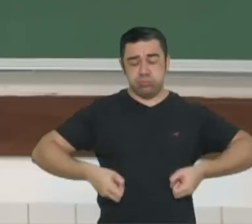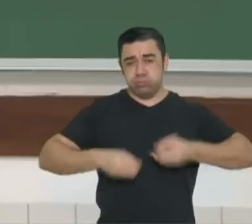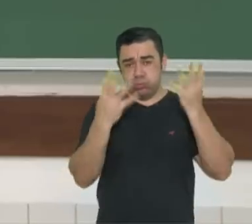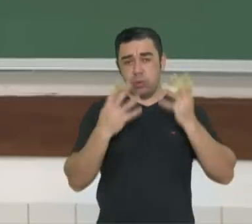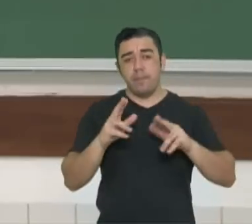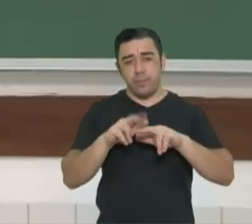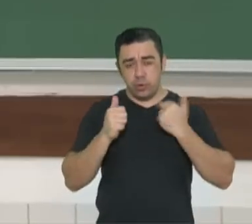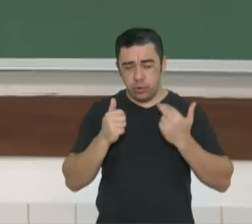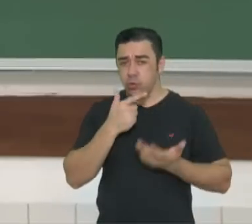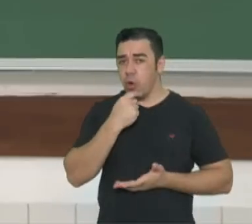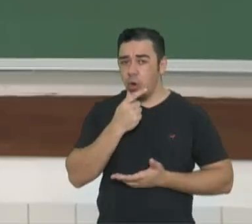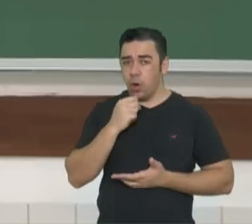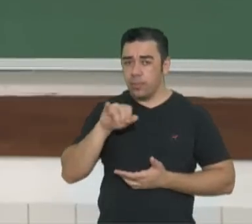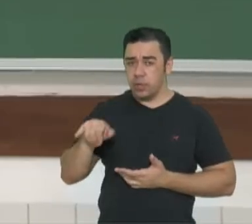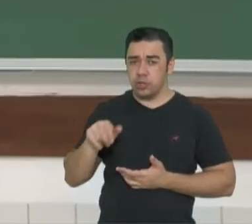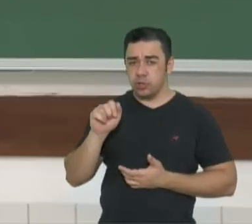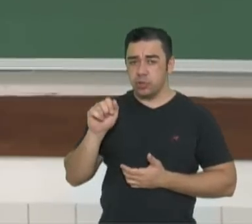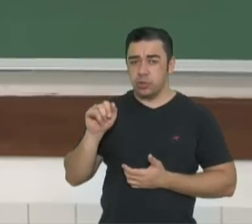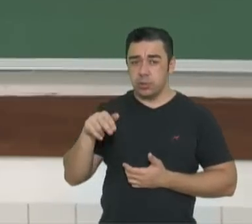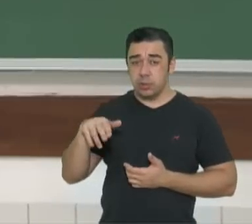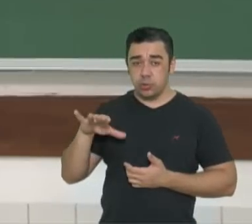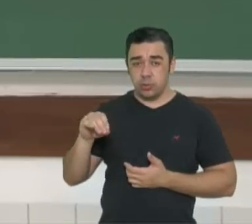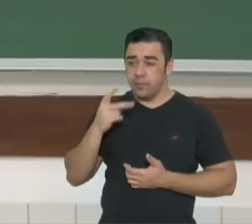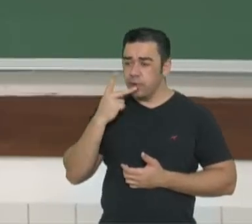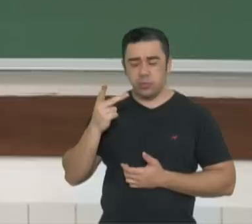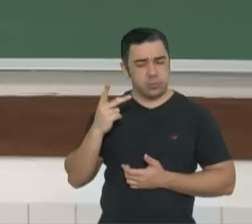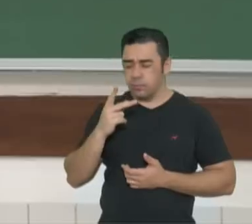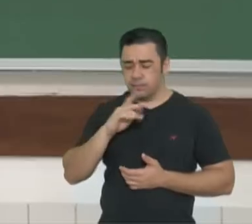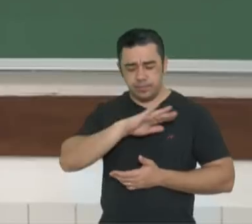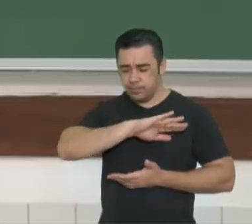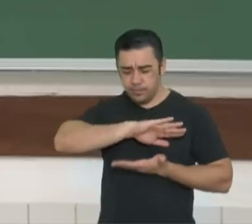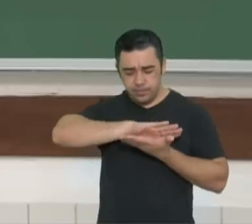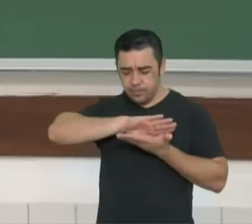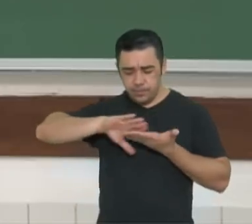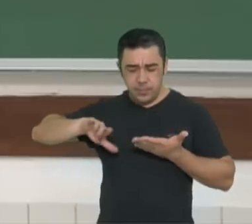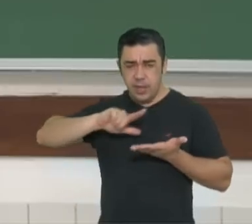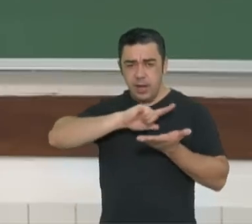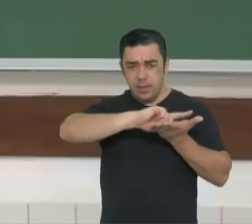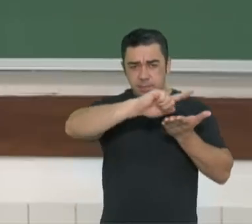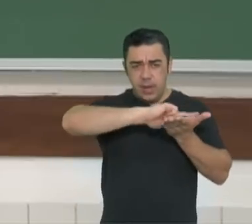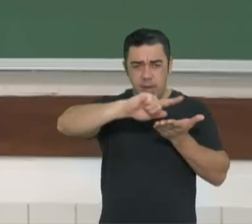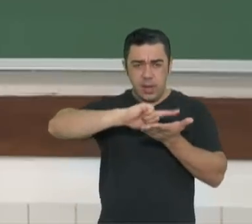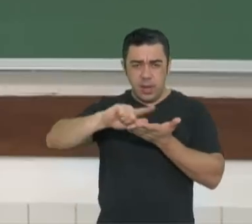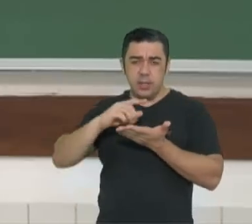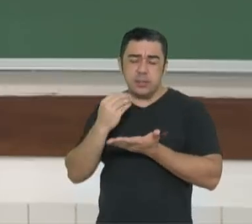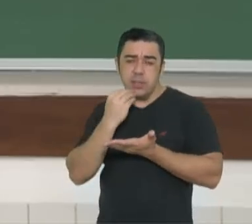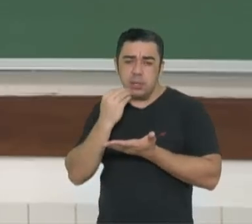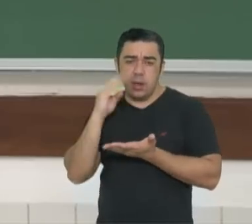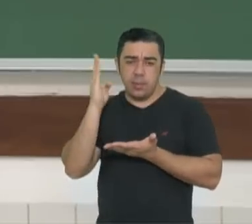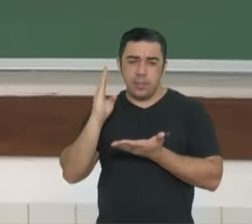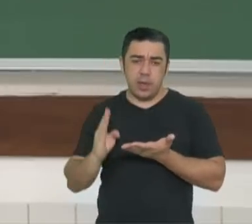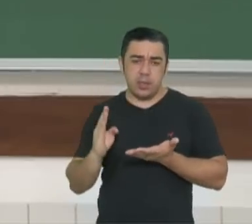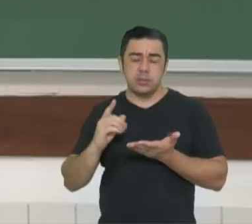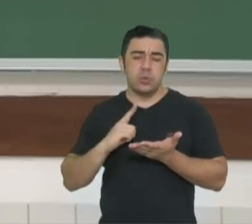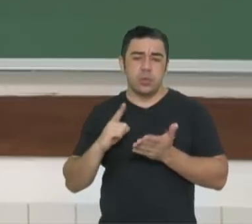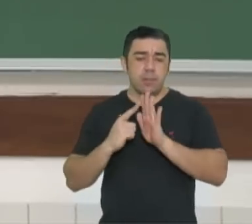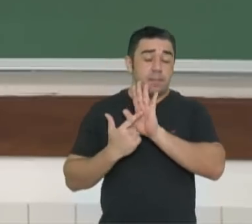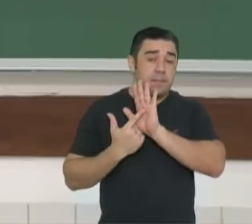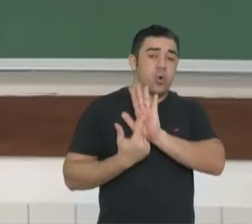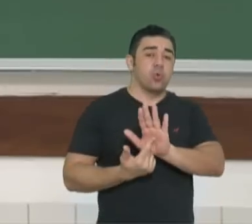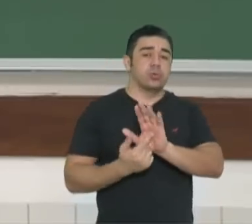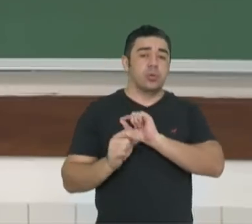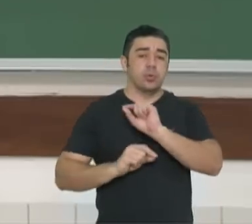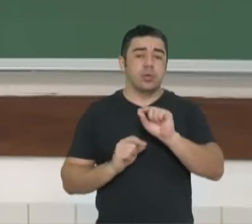veio prometendo limpar o Brasil. Então, sanear as dívidas do Brasil, tornar o Brasil mais